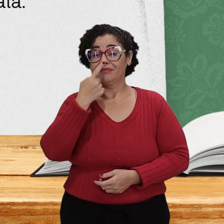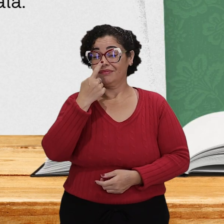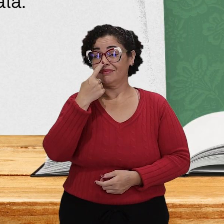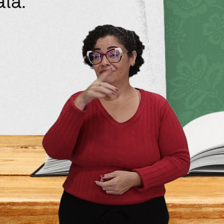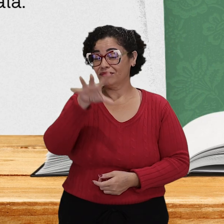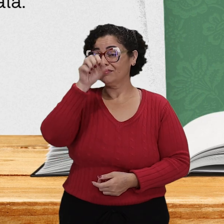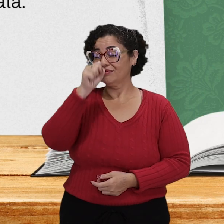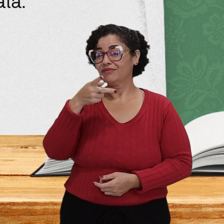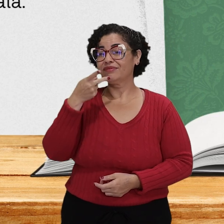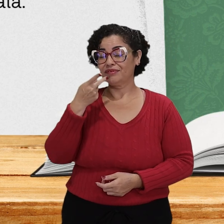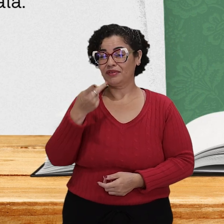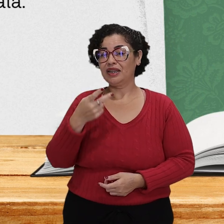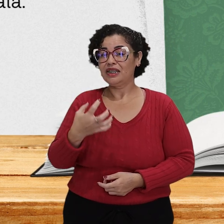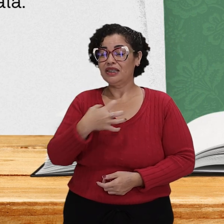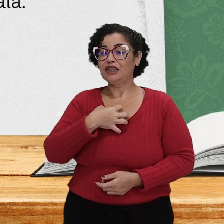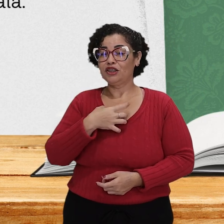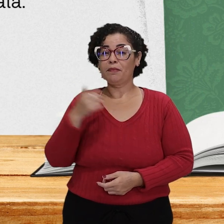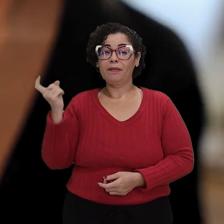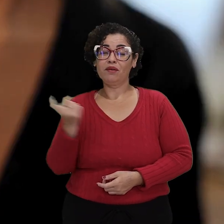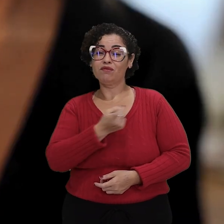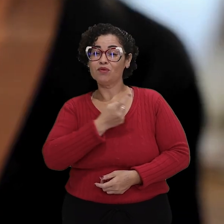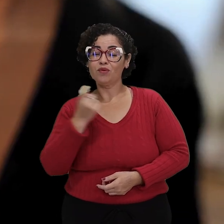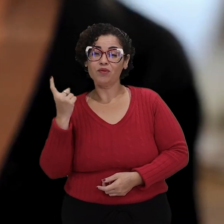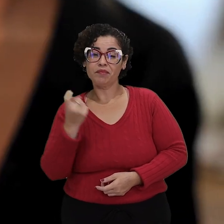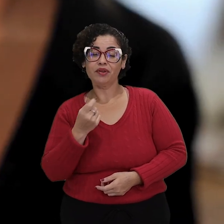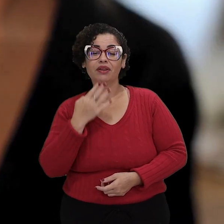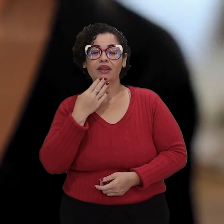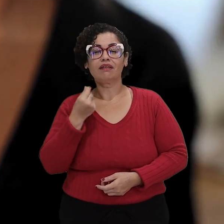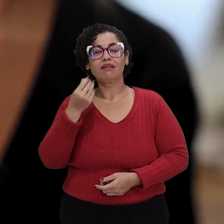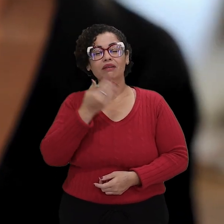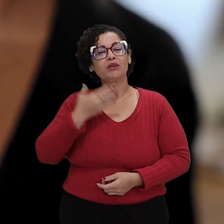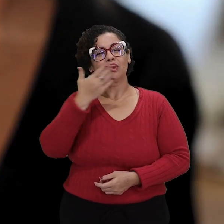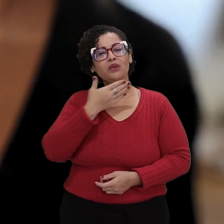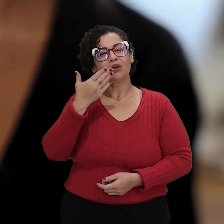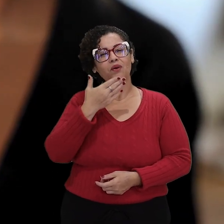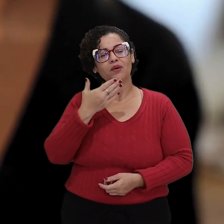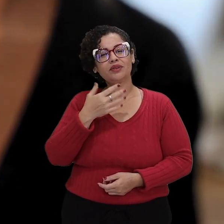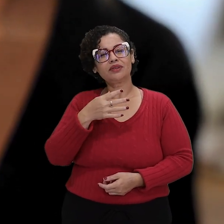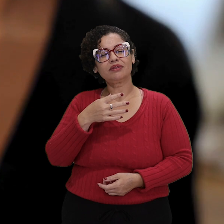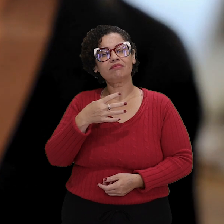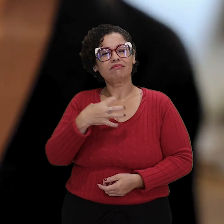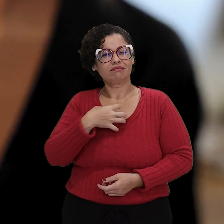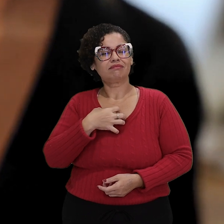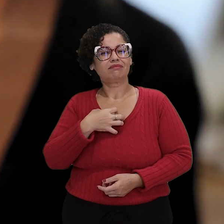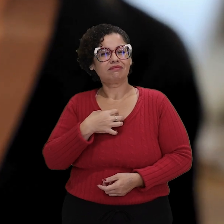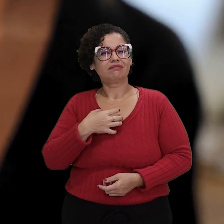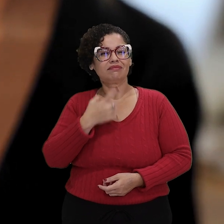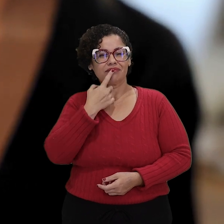o olfato sente o perfume e o doce de